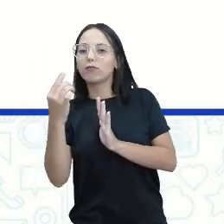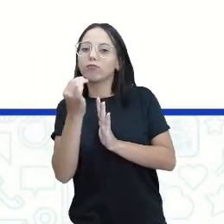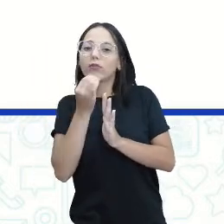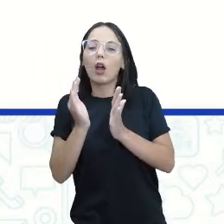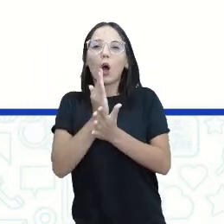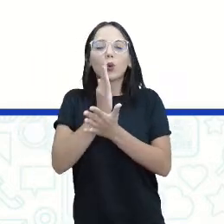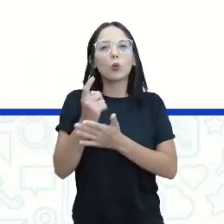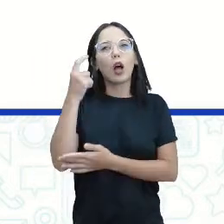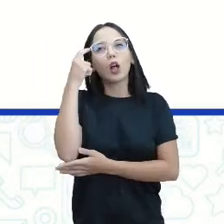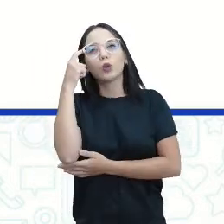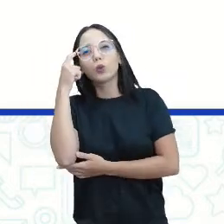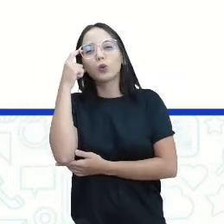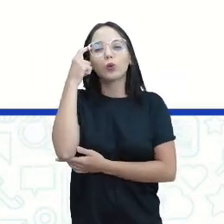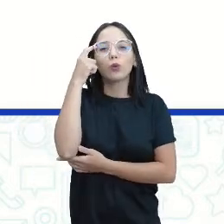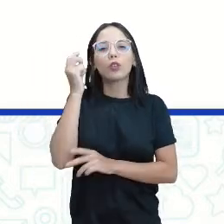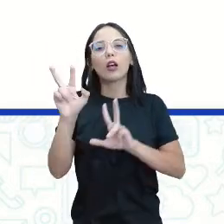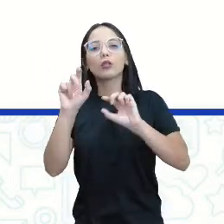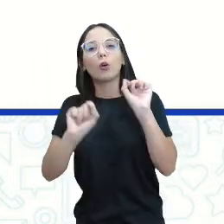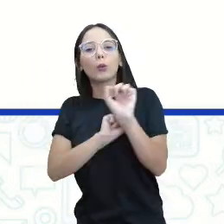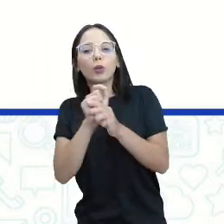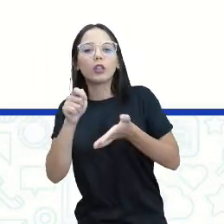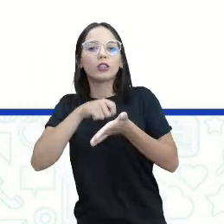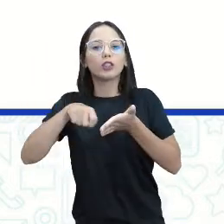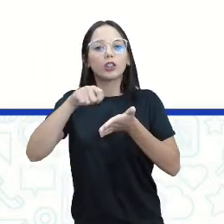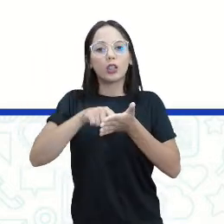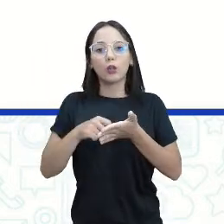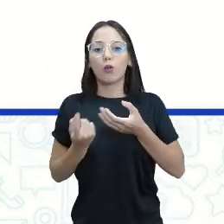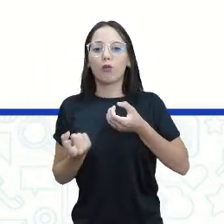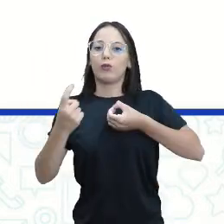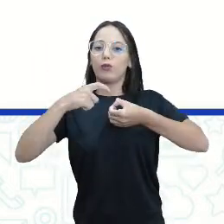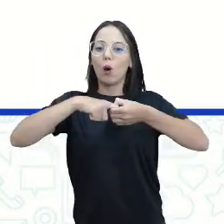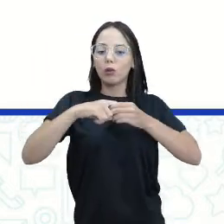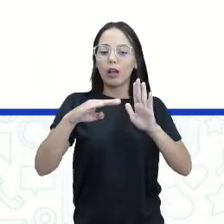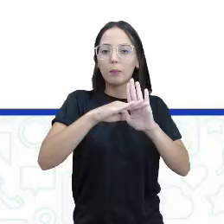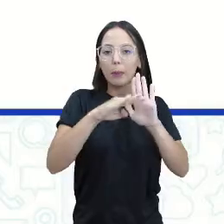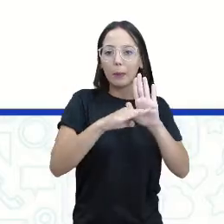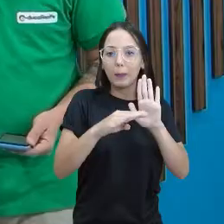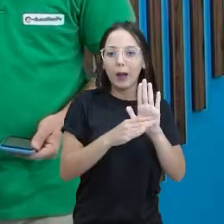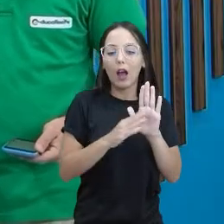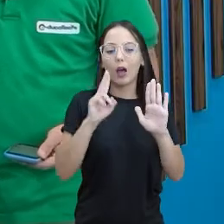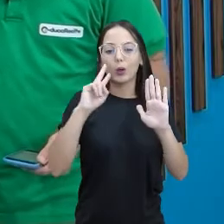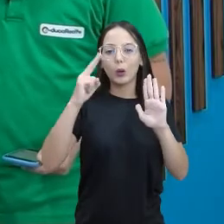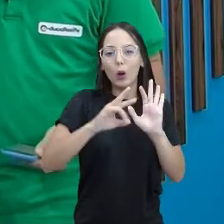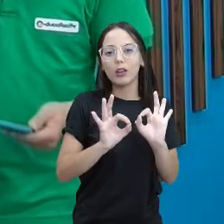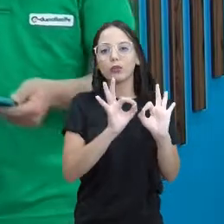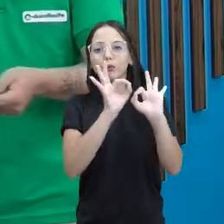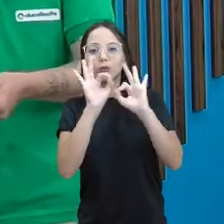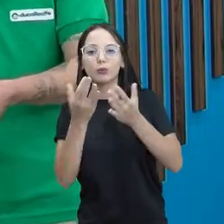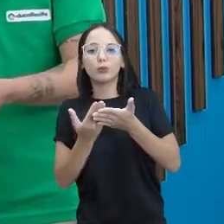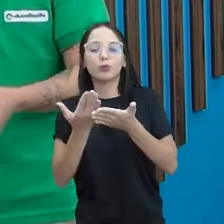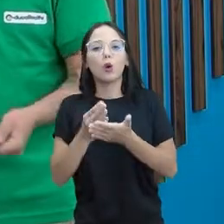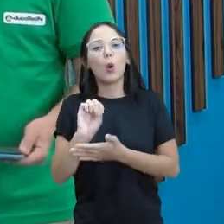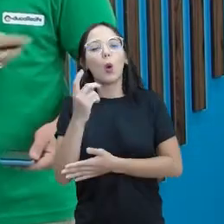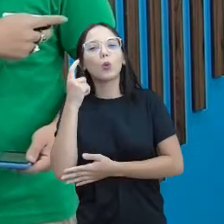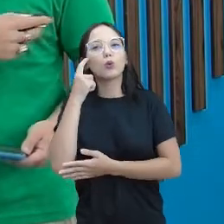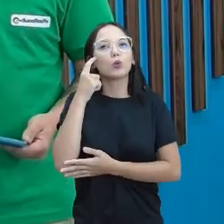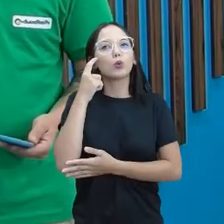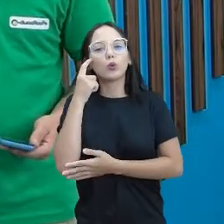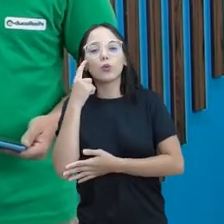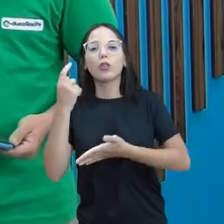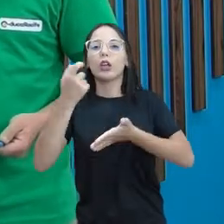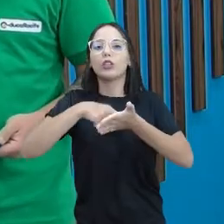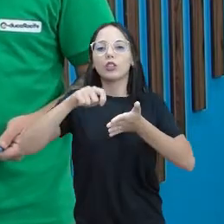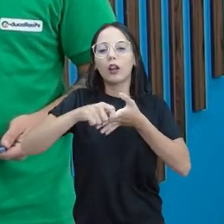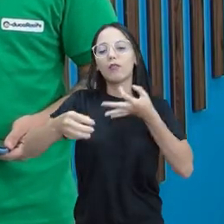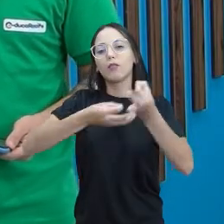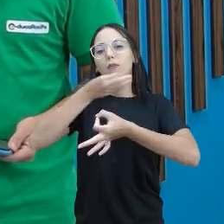alguma dúvida sobre o que está escrito aqui, volta lá na playlist e dá uma olhadinha, tá certo? Ou então uma dúvida mais específica, escreve